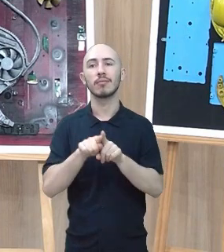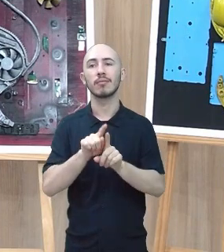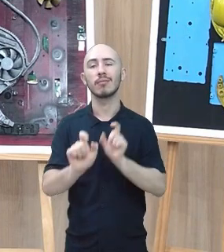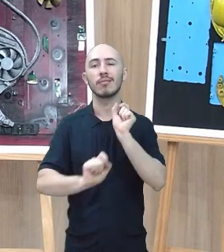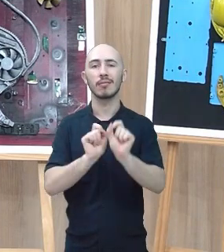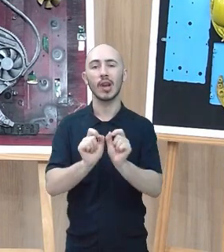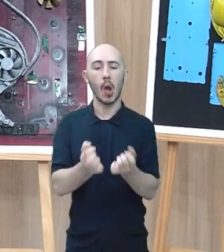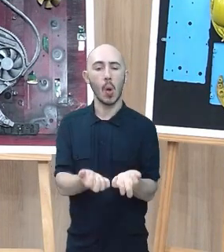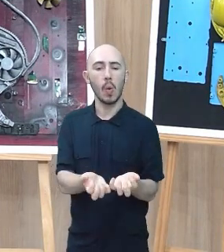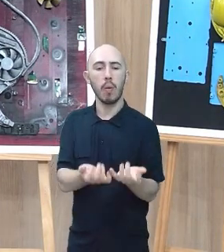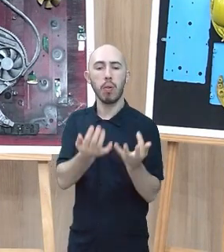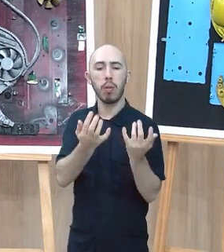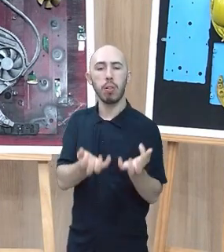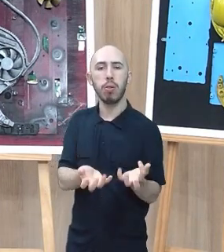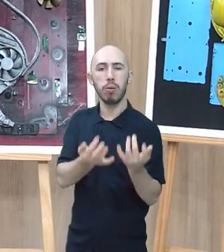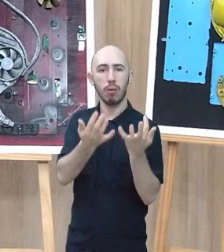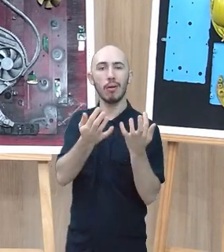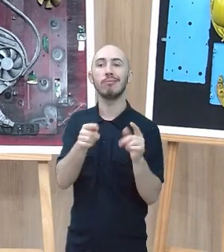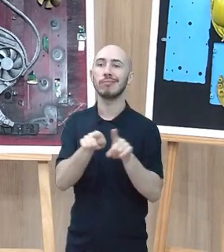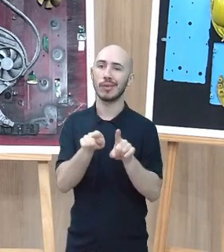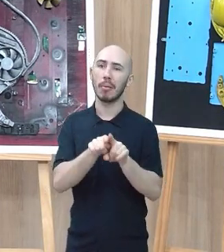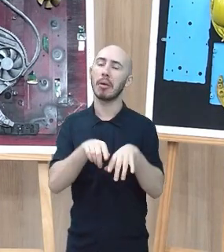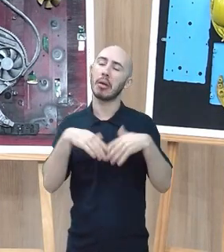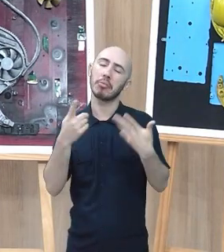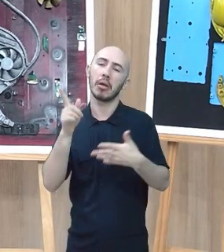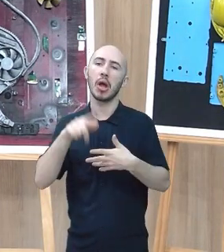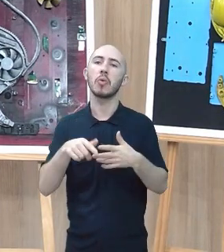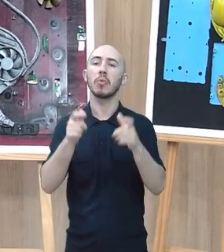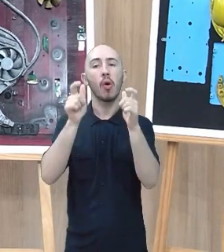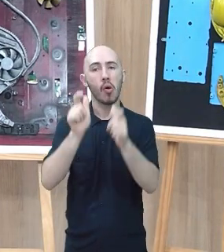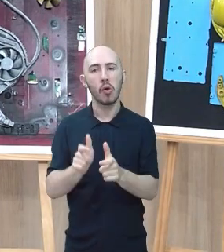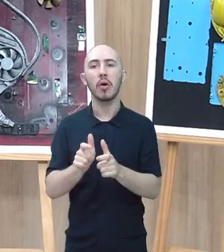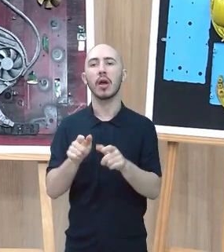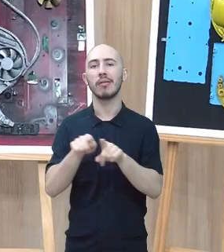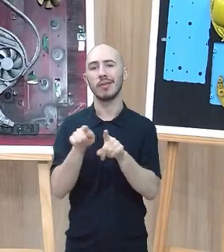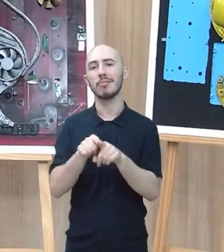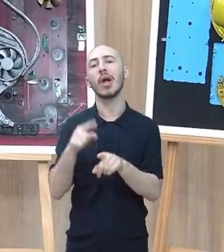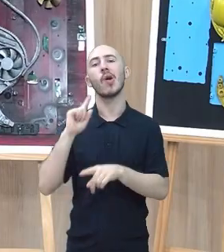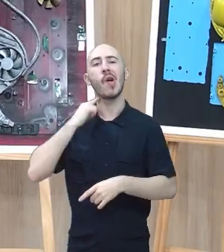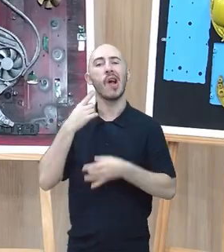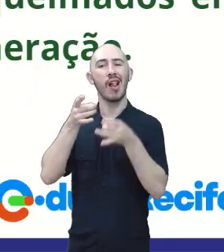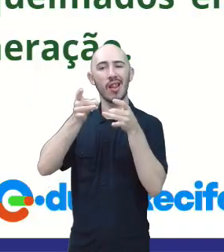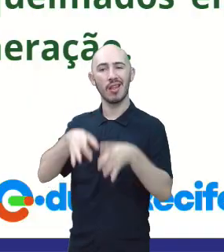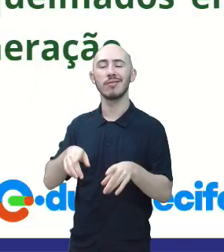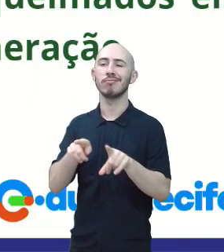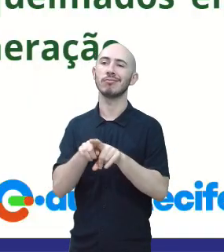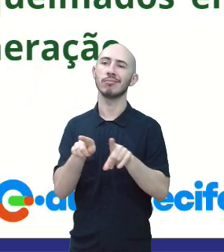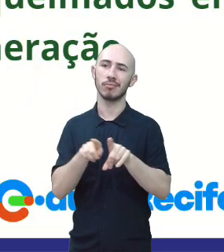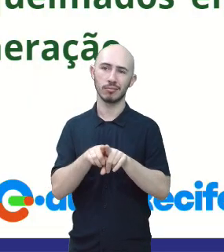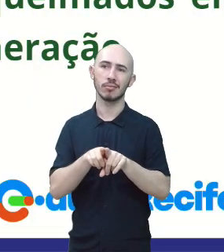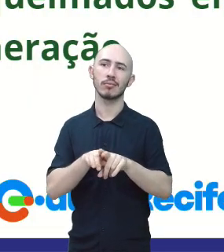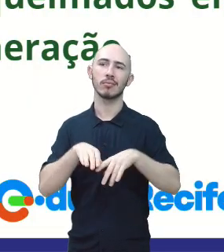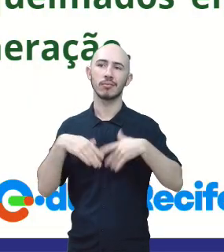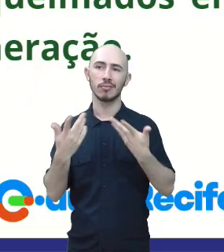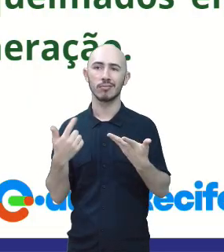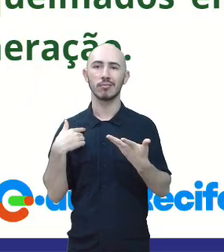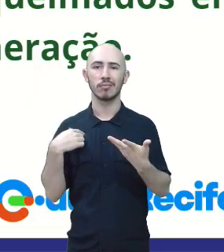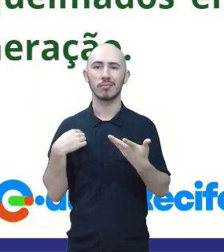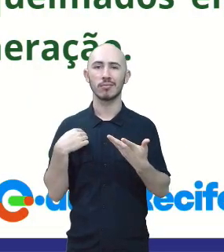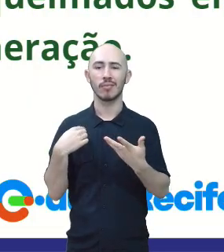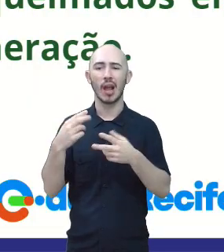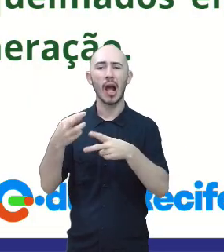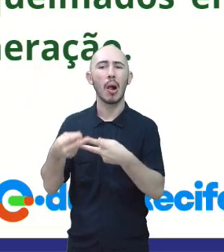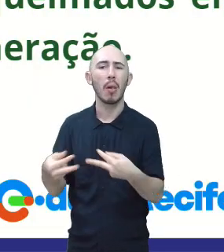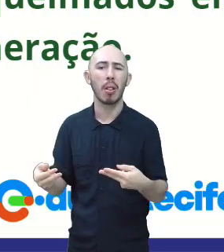Incineração também é um outro local, né, que a gente destina o nosso lixo. Os dejetos são queimados